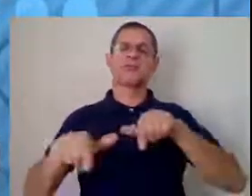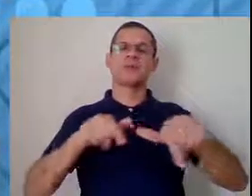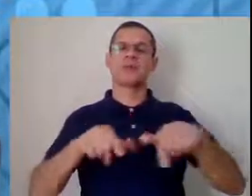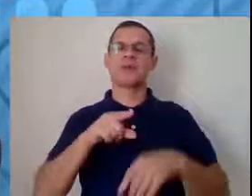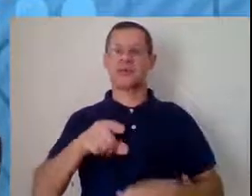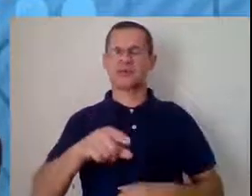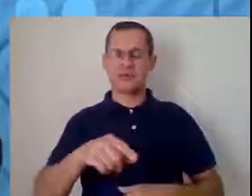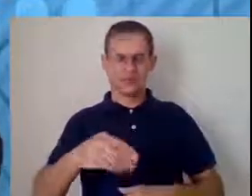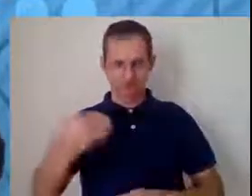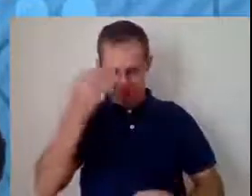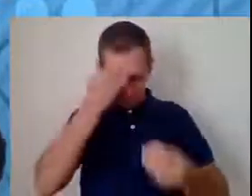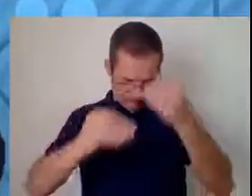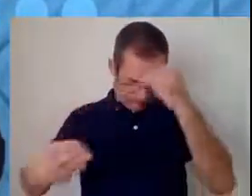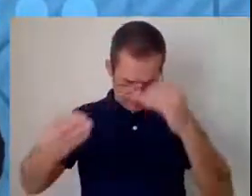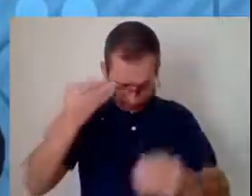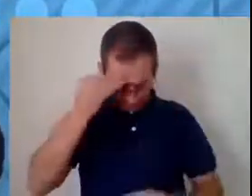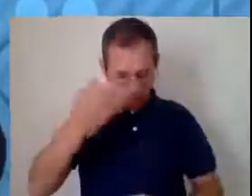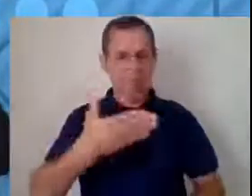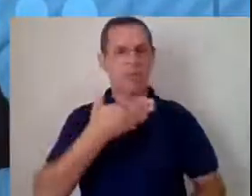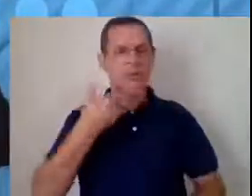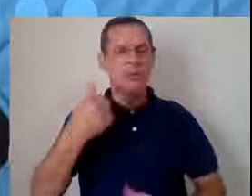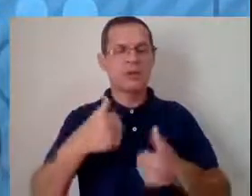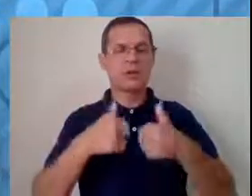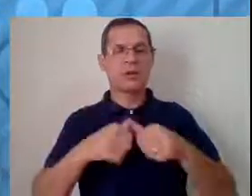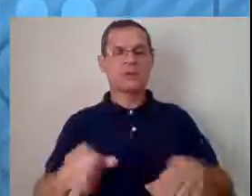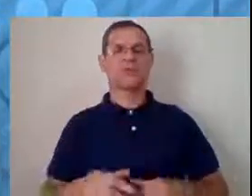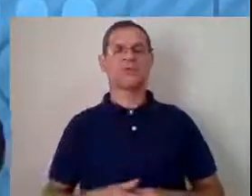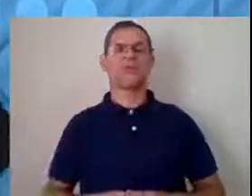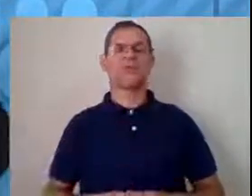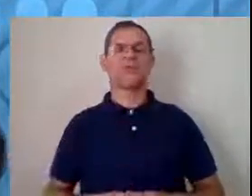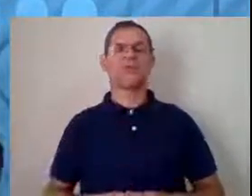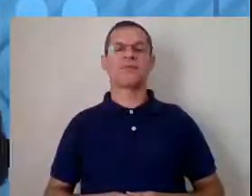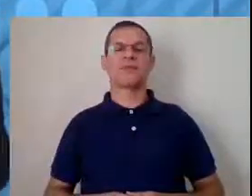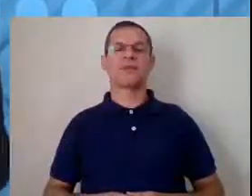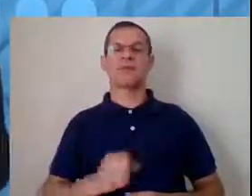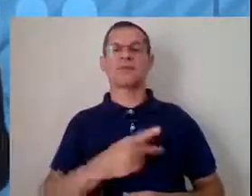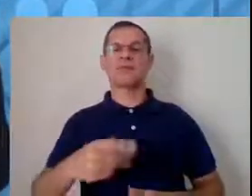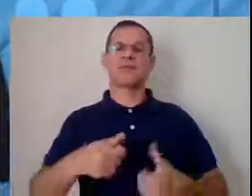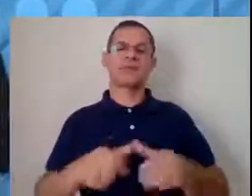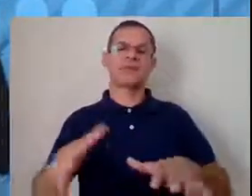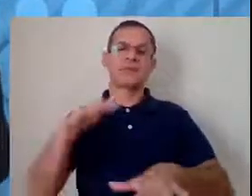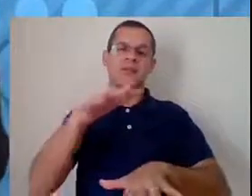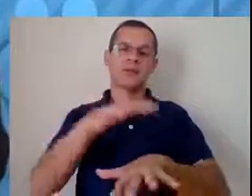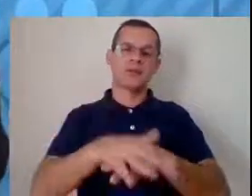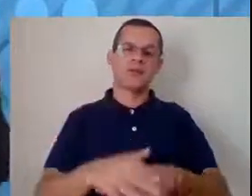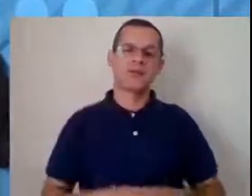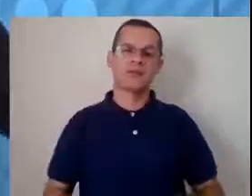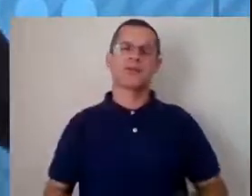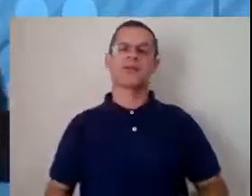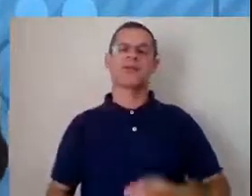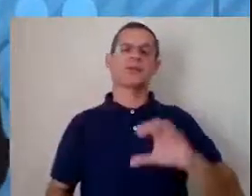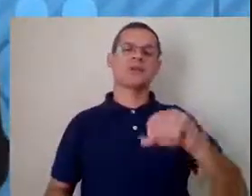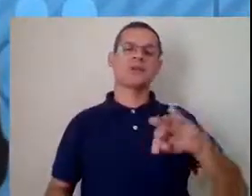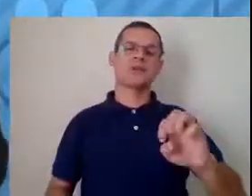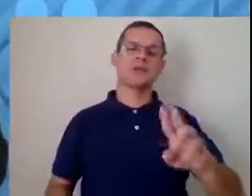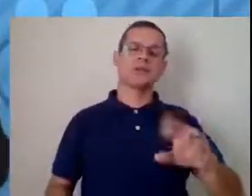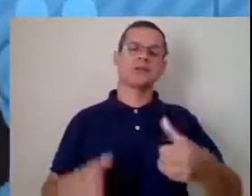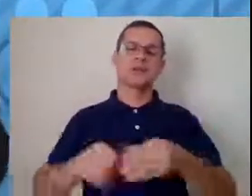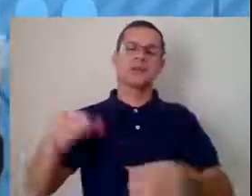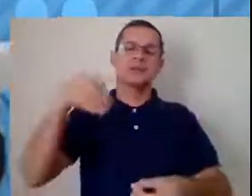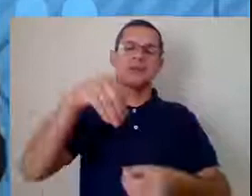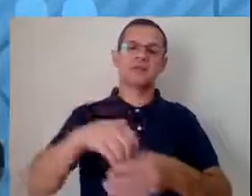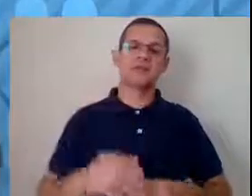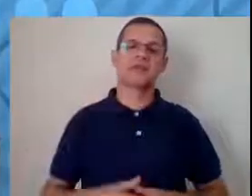vocês fixarem bem essa situação de pertencer, de conter, de estar